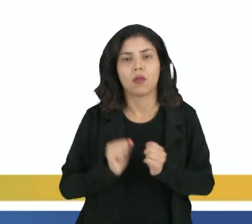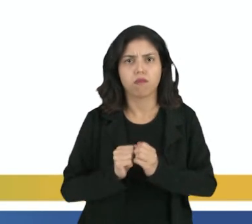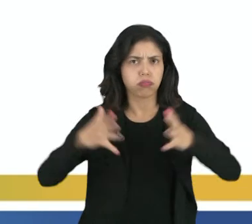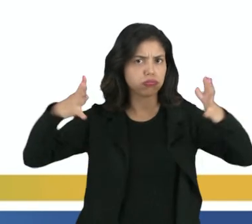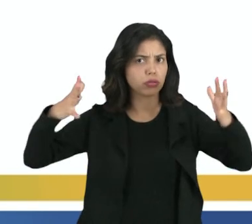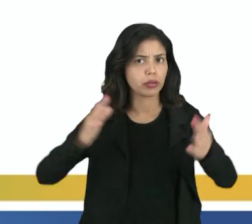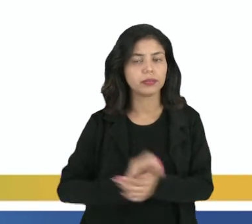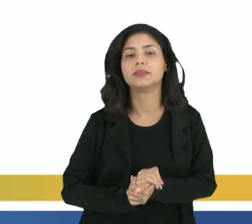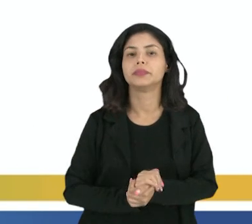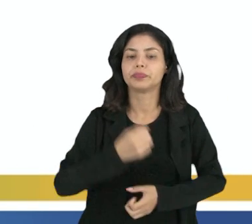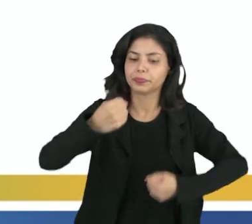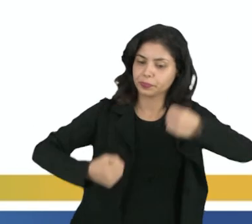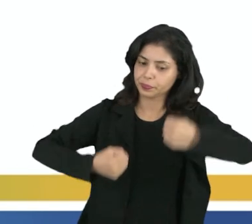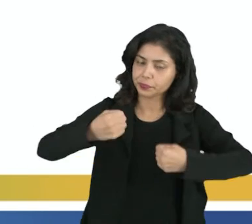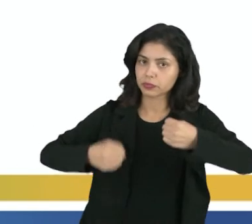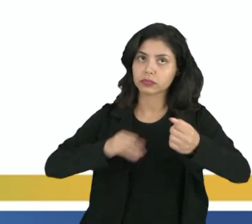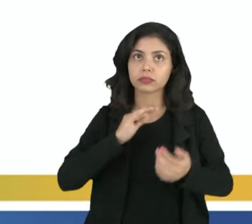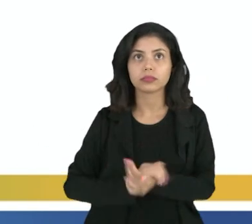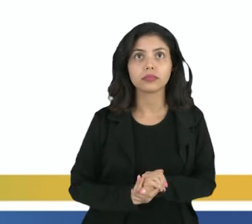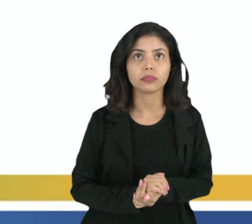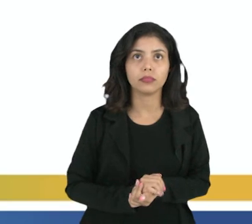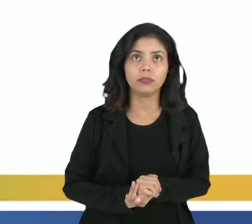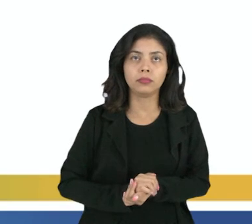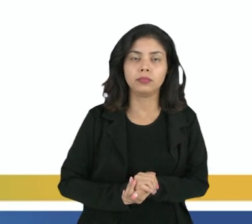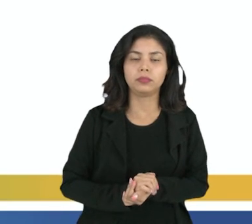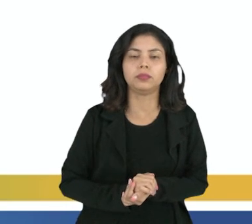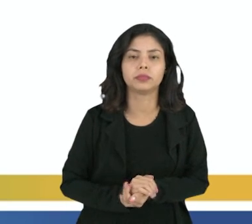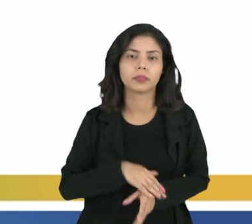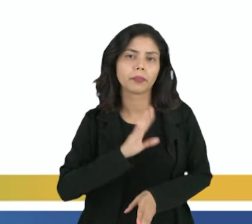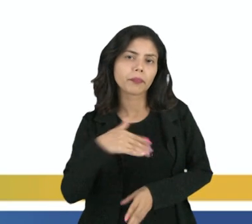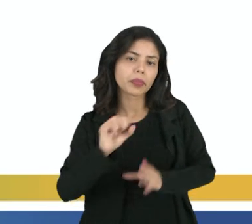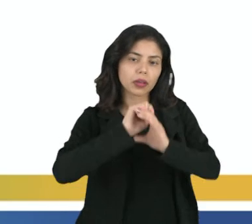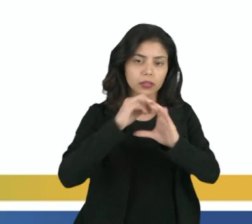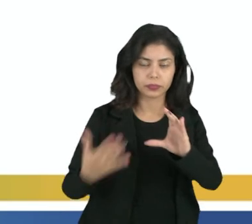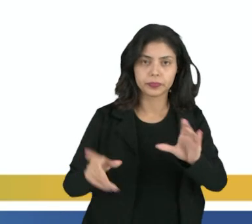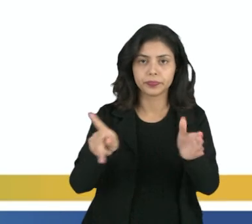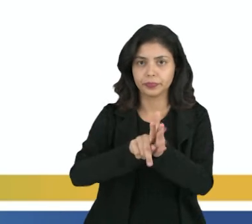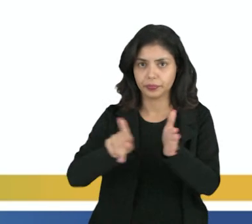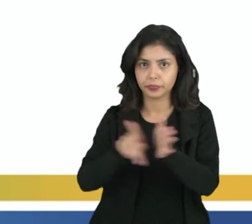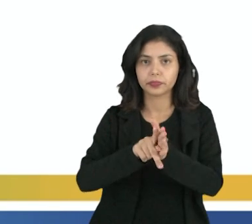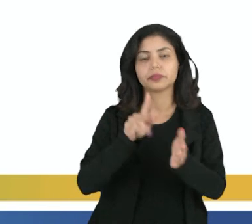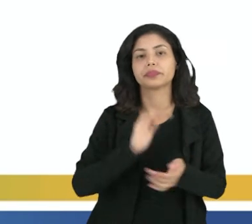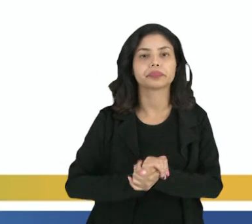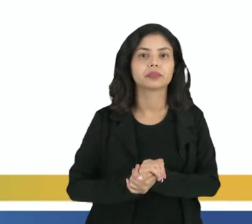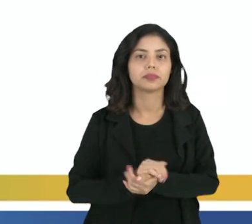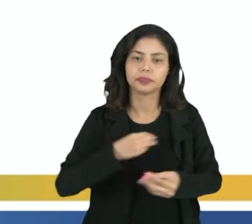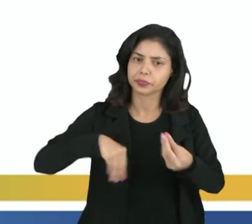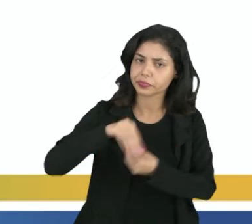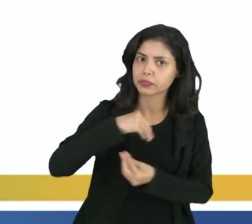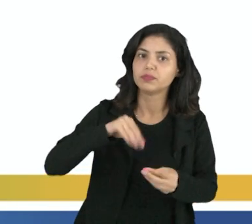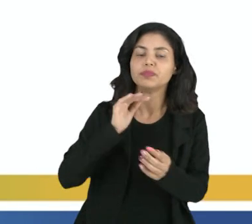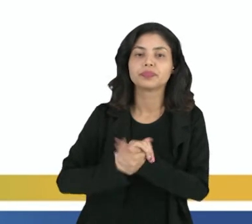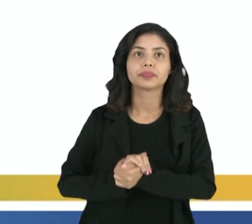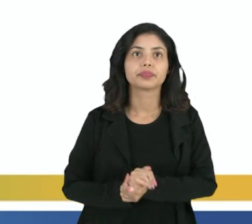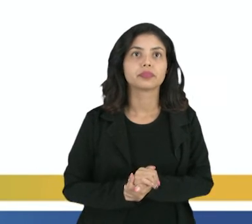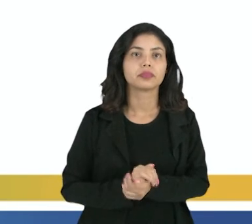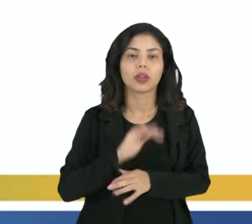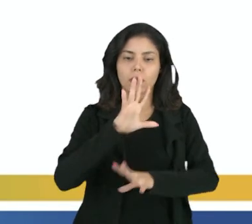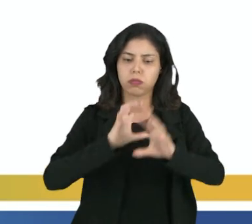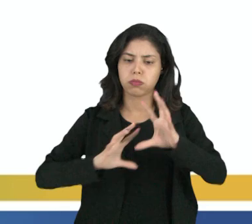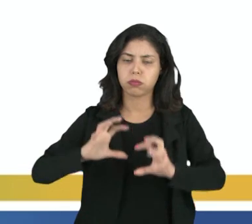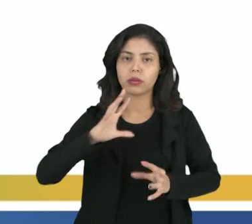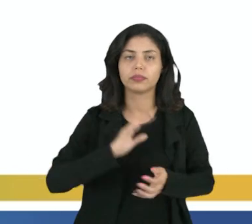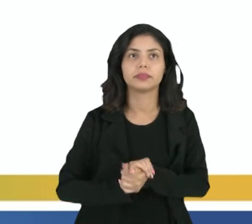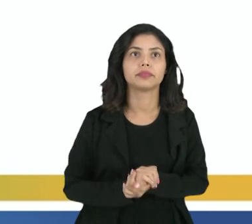Explosão nos motores dos veículos E aí no caso aqui essa explosão é uma característica de reação de combustão Ok